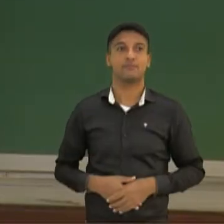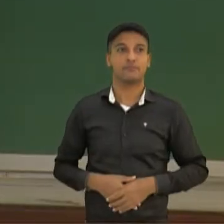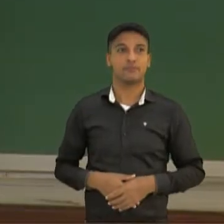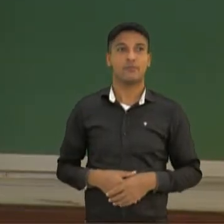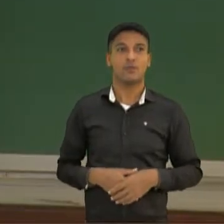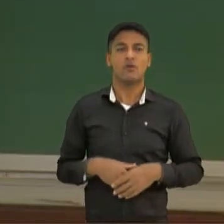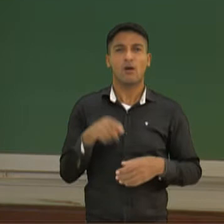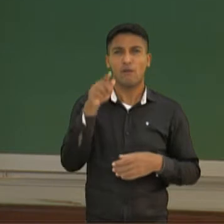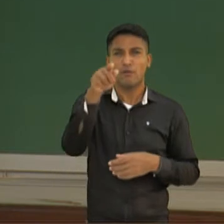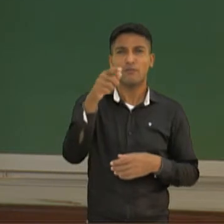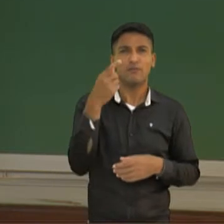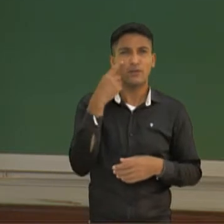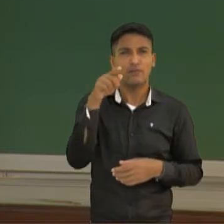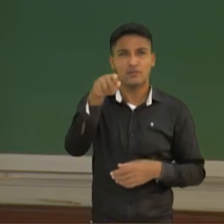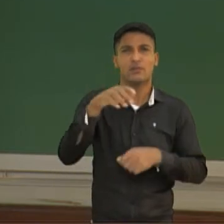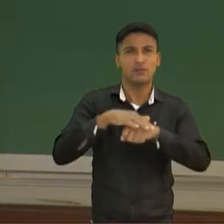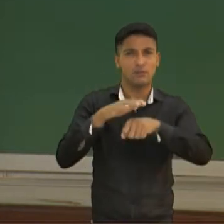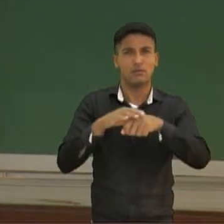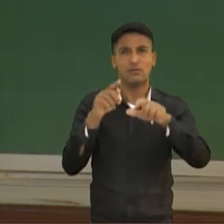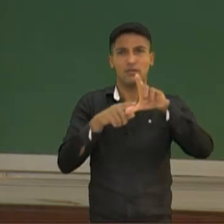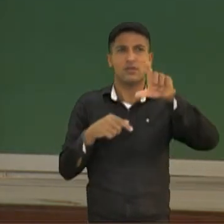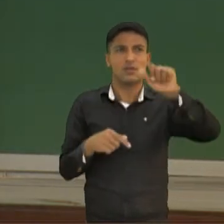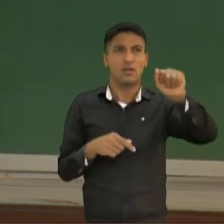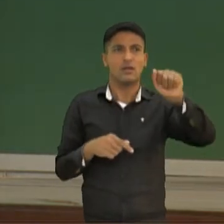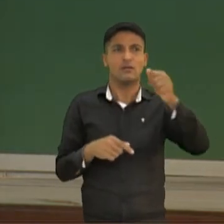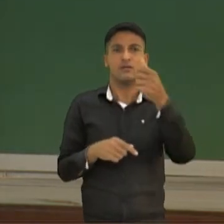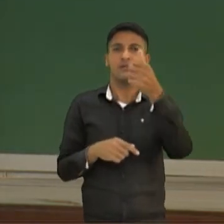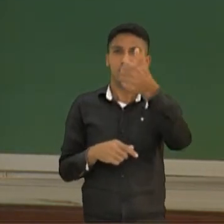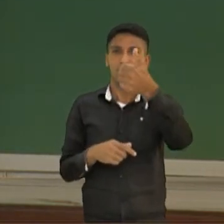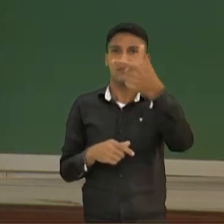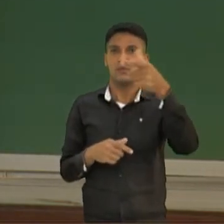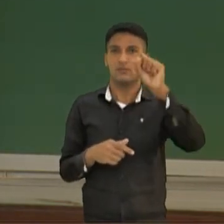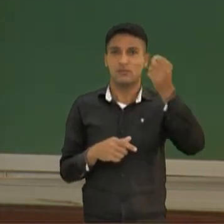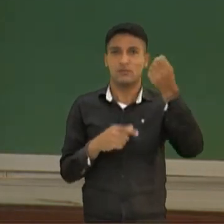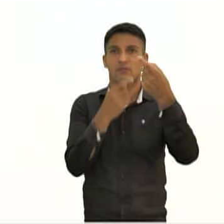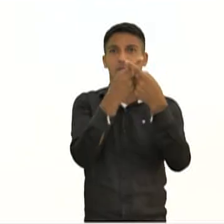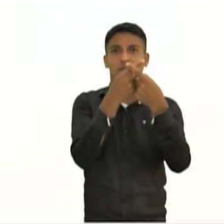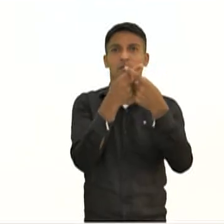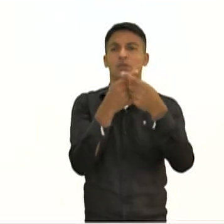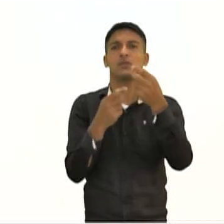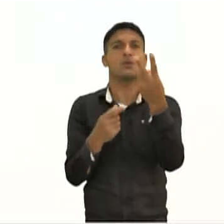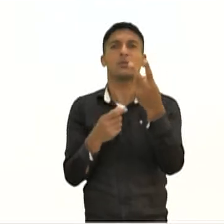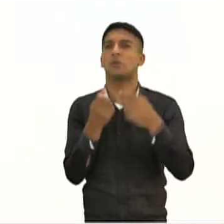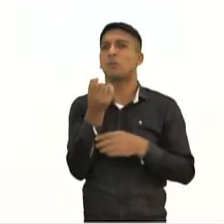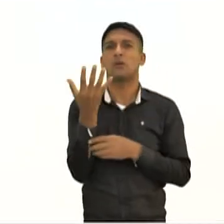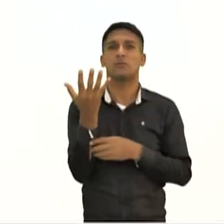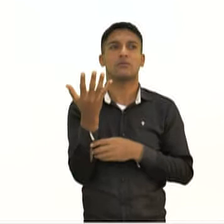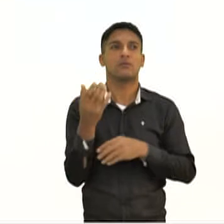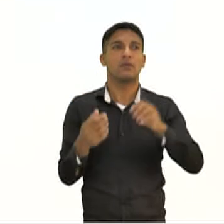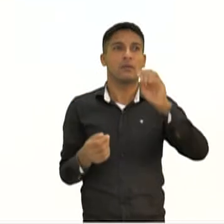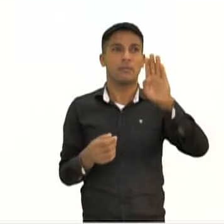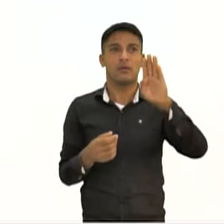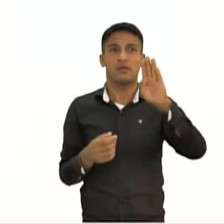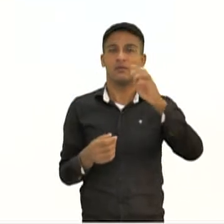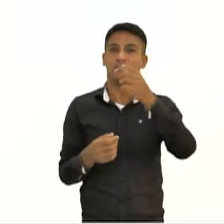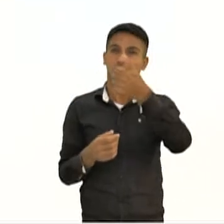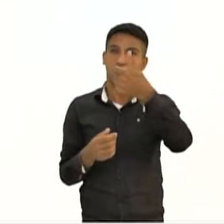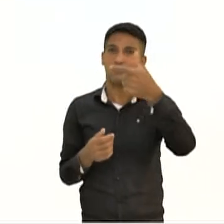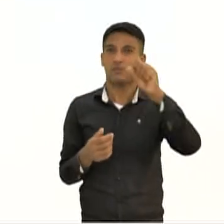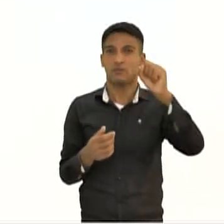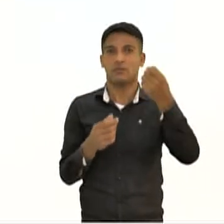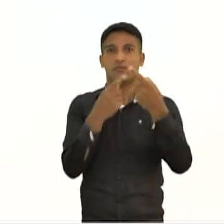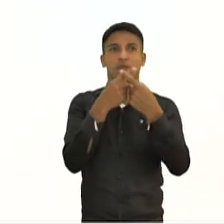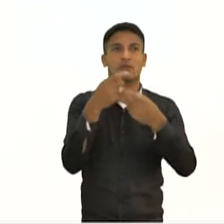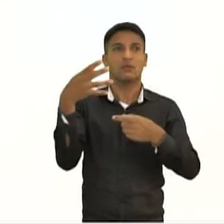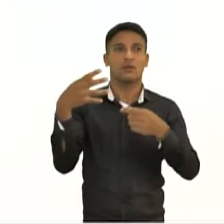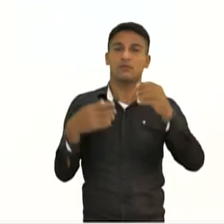Calcula aí para mim. Letra A. Quanto ficaria 128 vezes 2? Quanto ficaria 128 vezes 4? E na letra C,